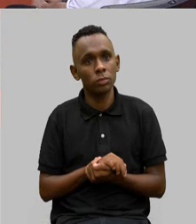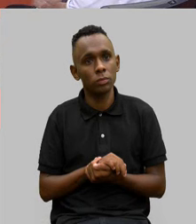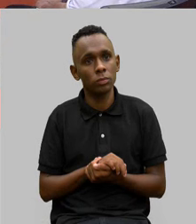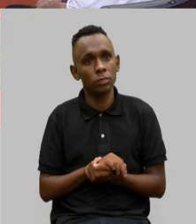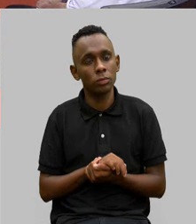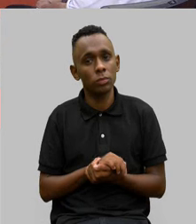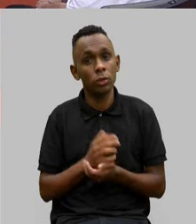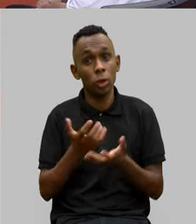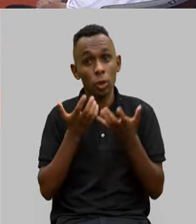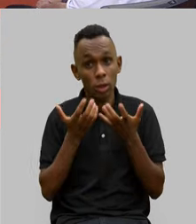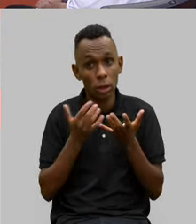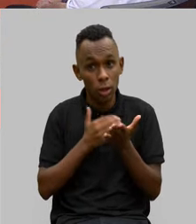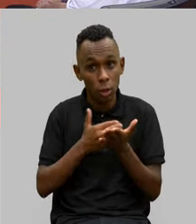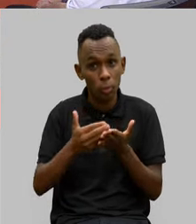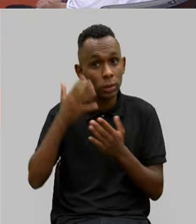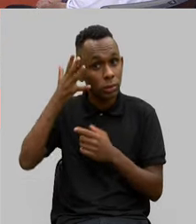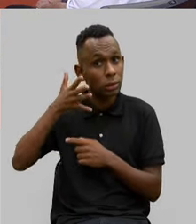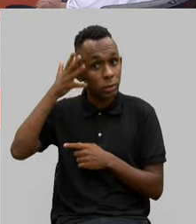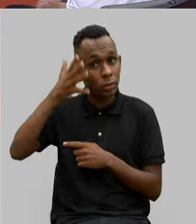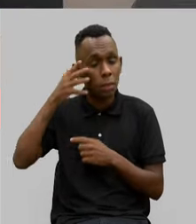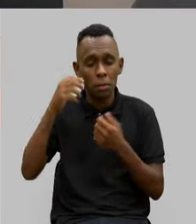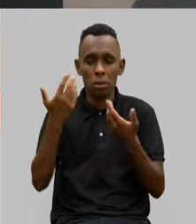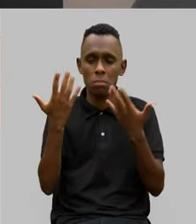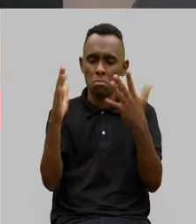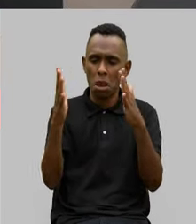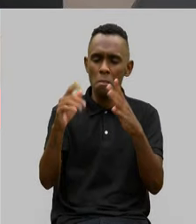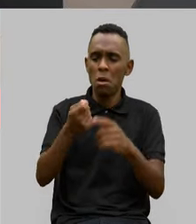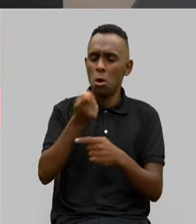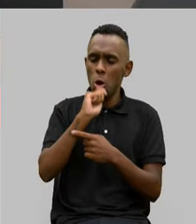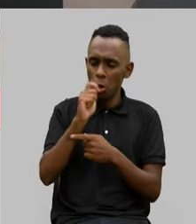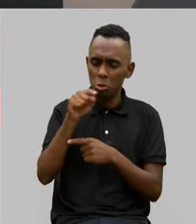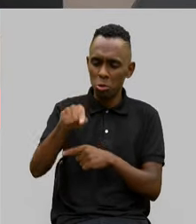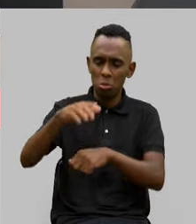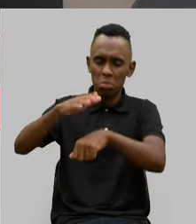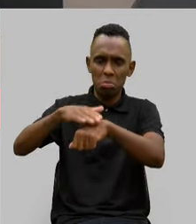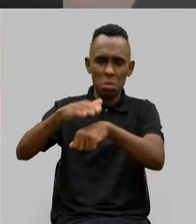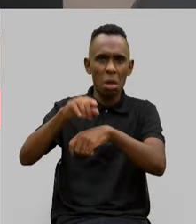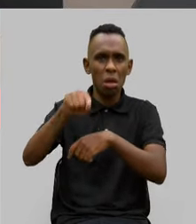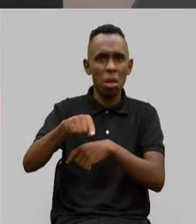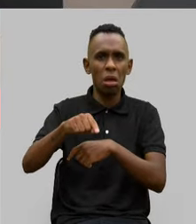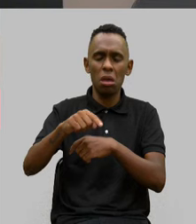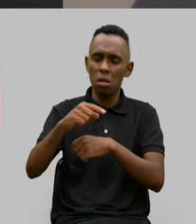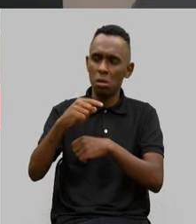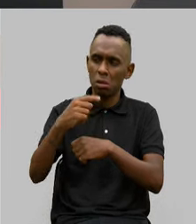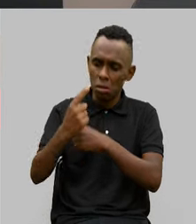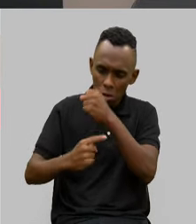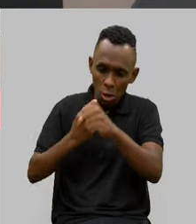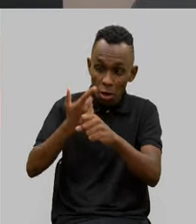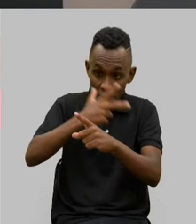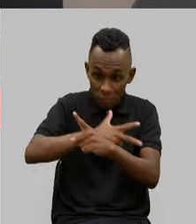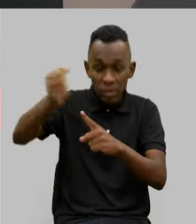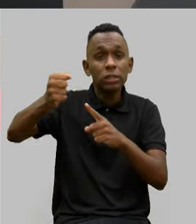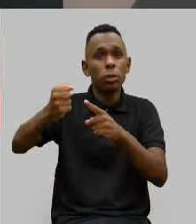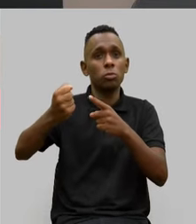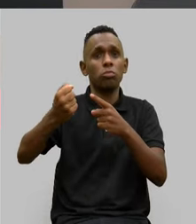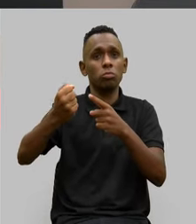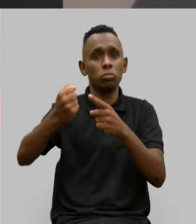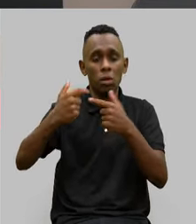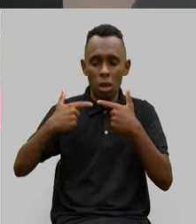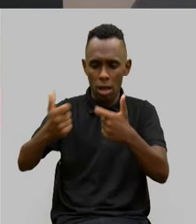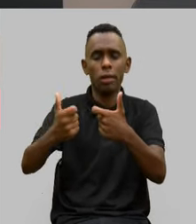queríamos começar a exposição parabenizando as drogas por ganhar por mais um ano a guerra às drogas né